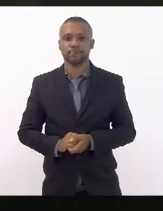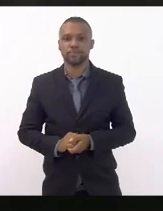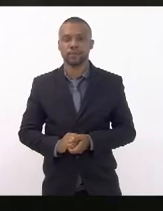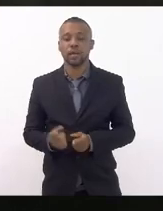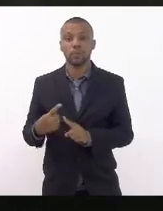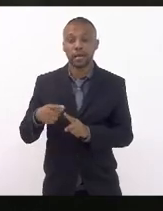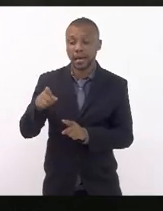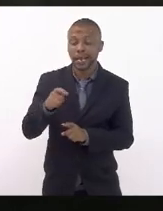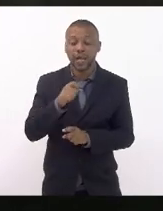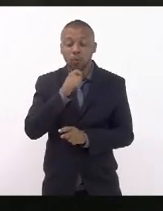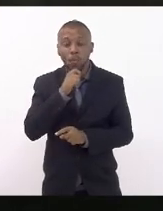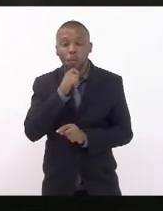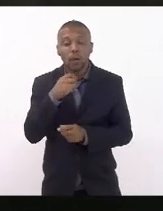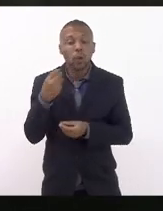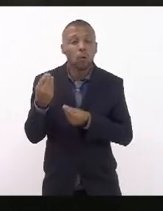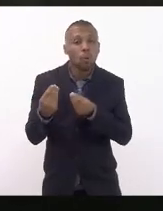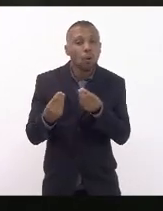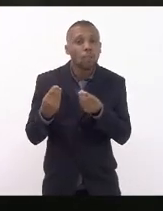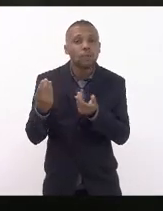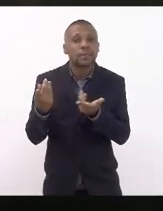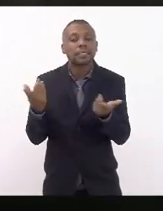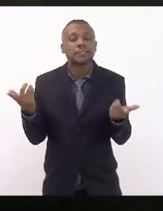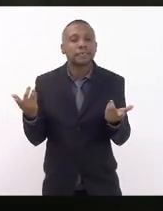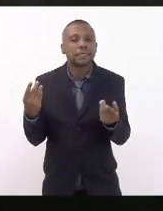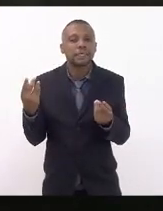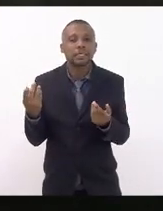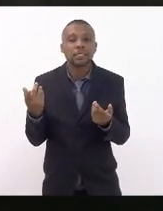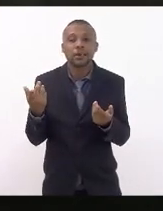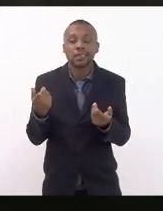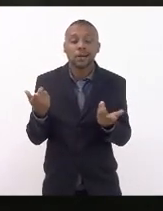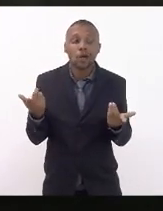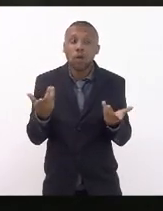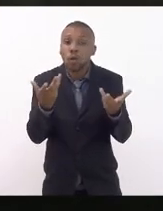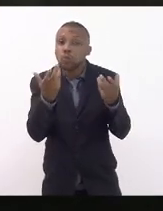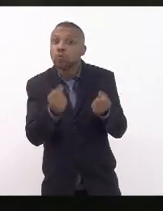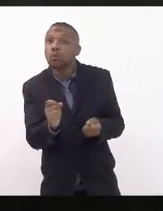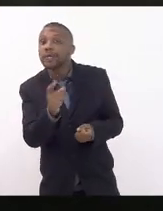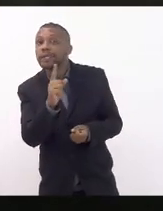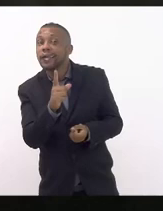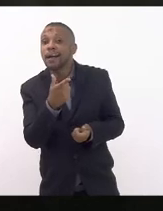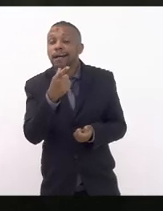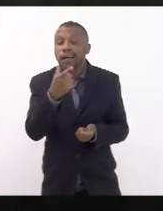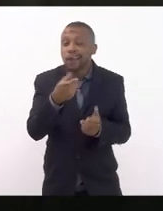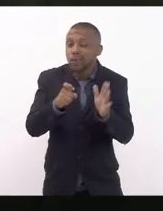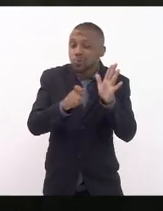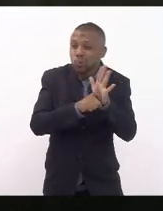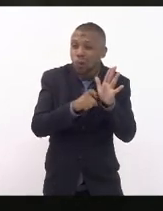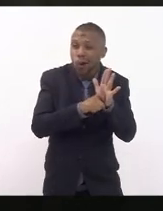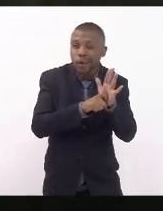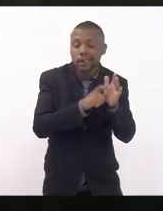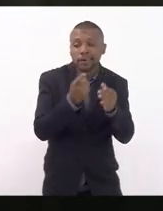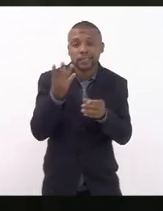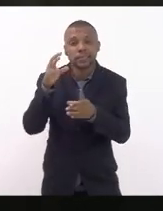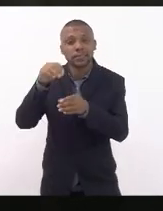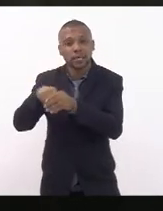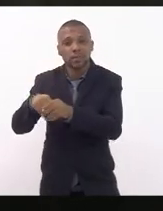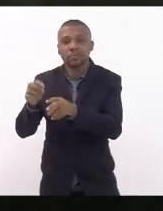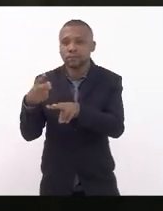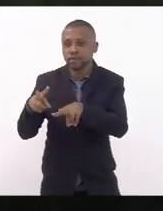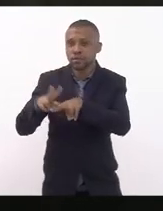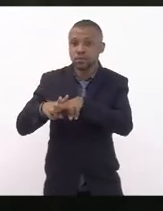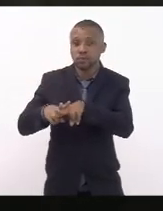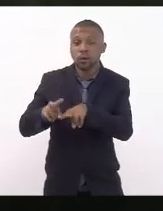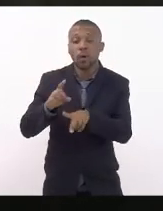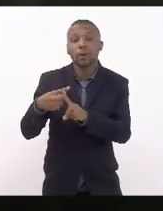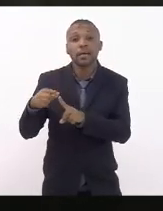a condição de não levar droga para dentro da penitenciária. Porque,